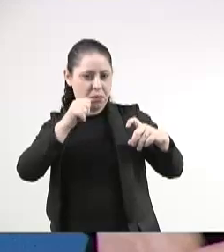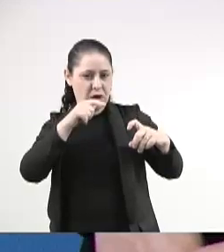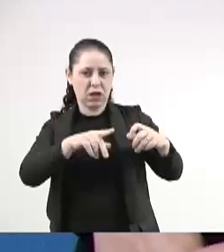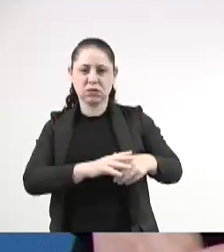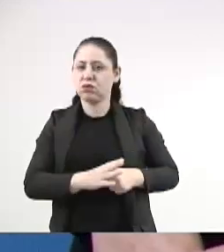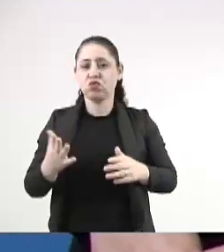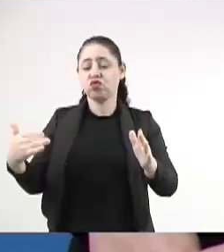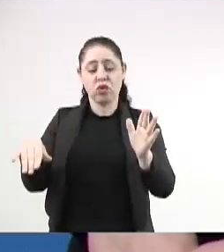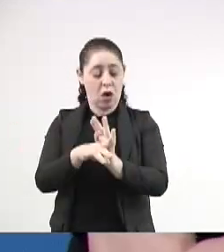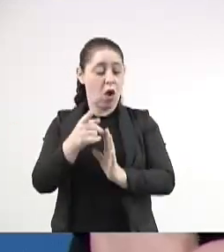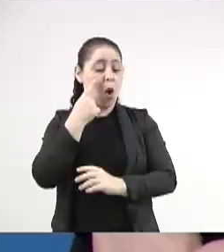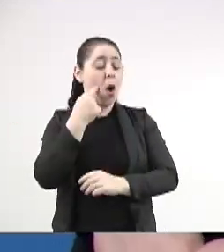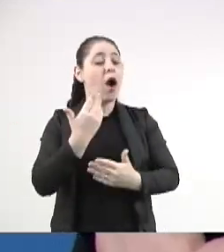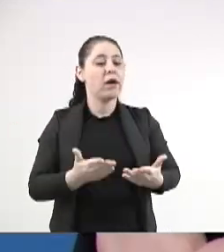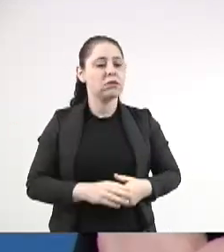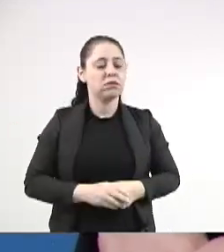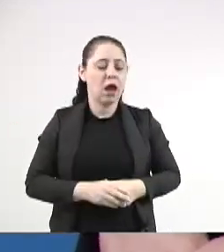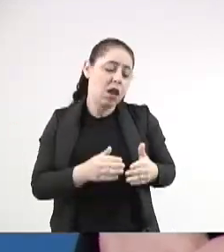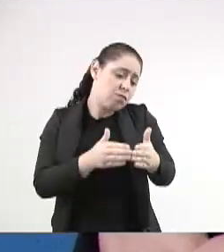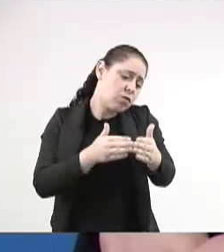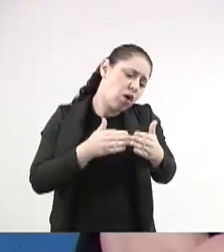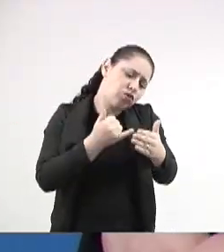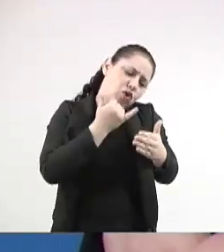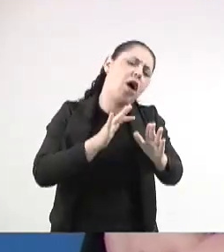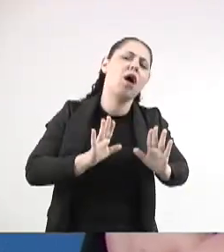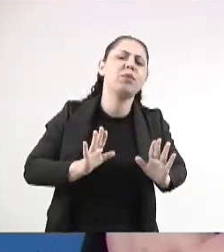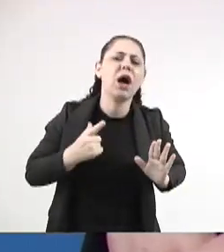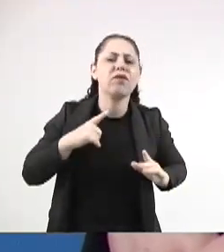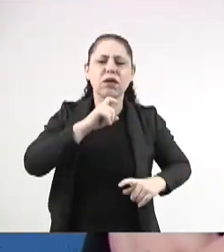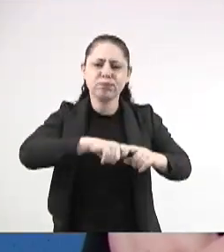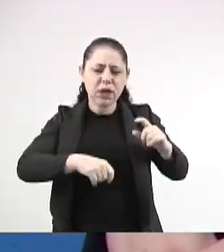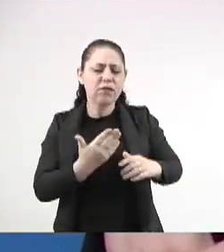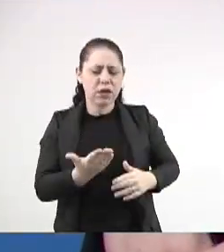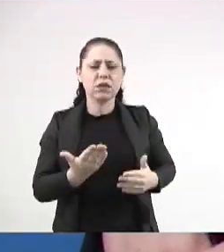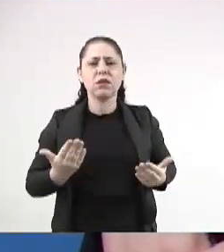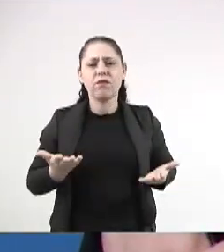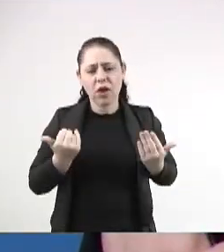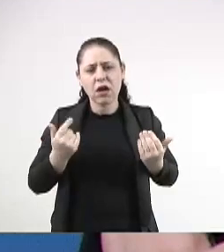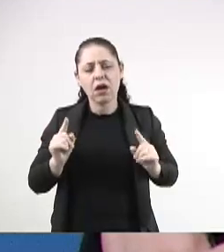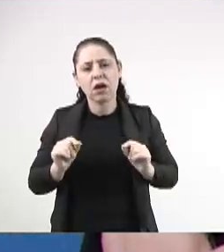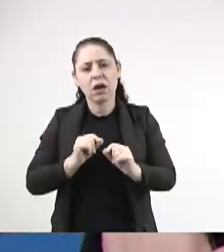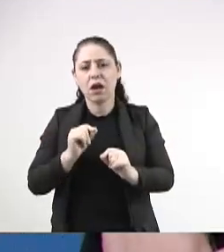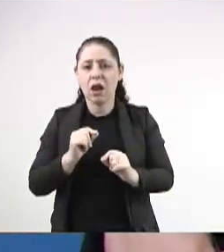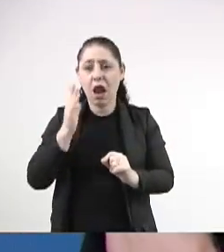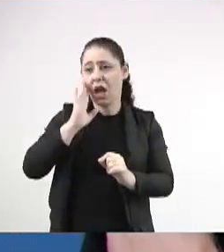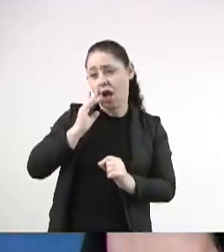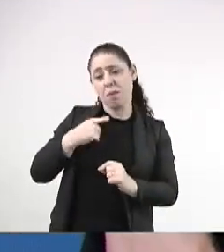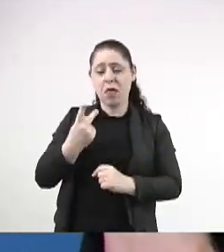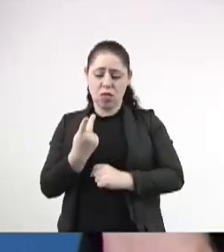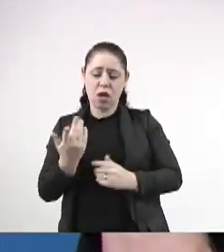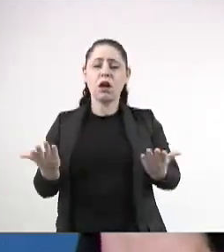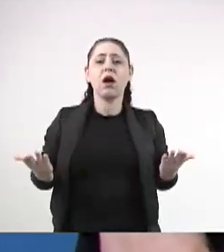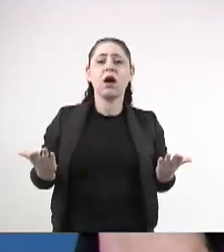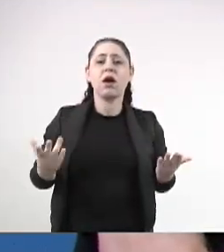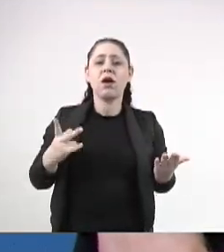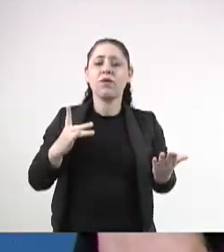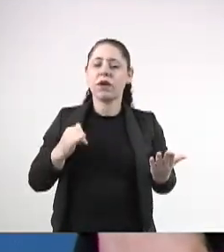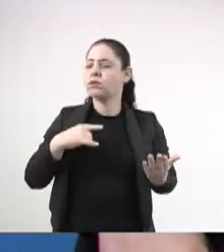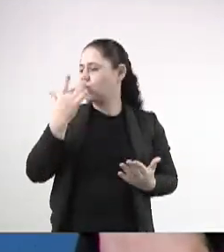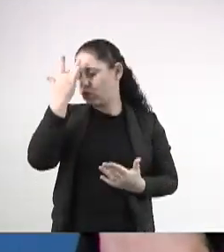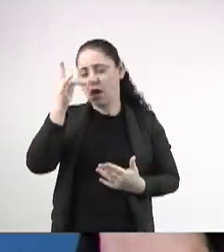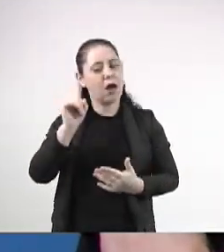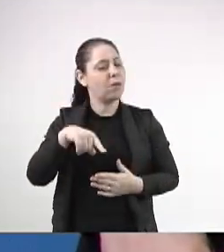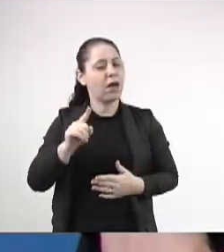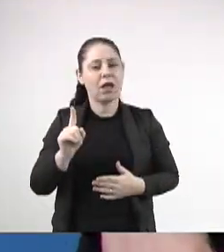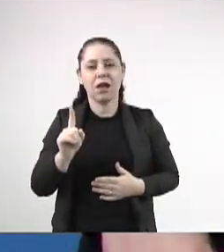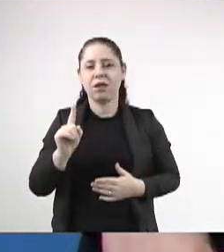não chega e fala: olha, dá licença, me desculpa, eu vou te estuprar. De repente pode ser legal para mim e para você. A gente sabe que não é dessa